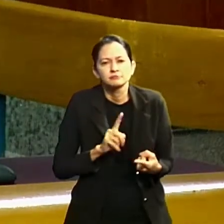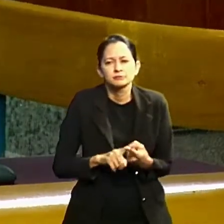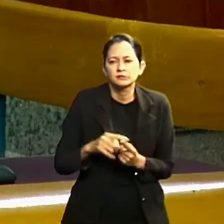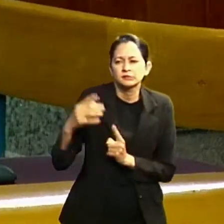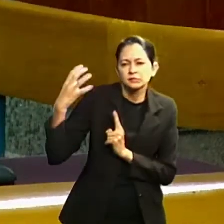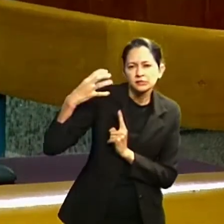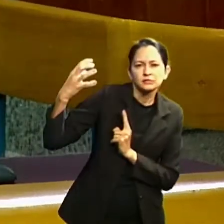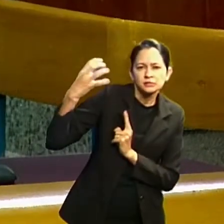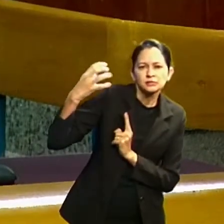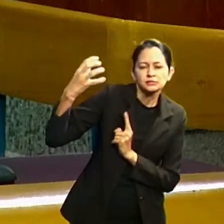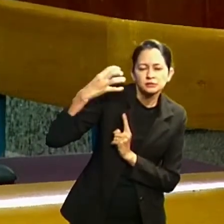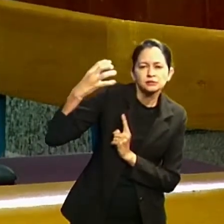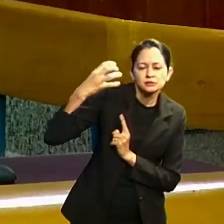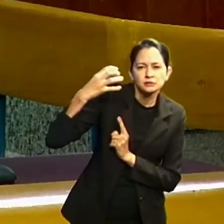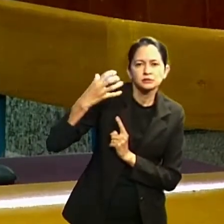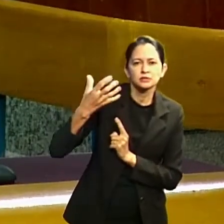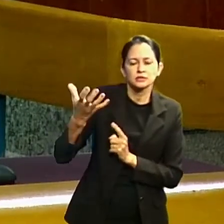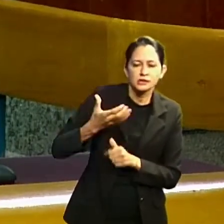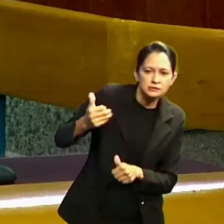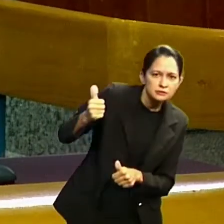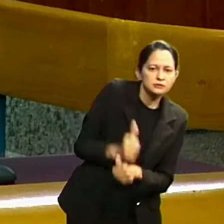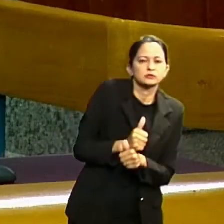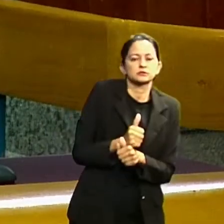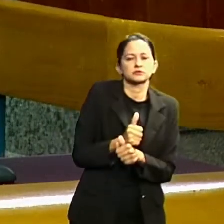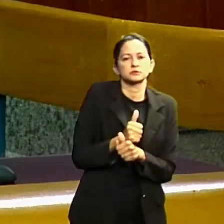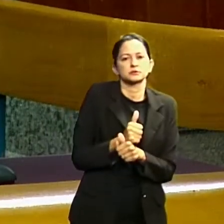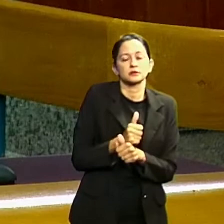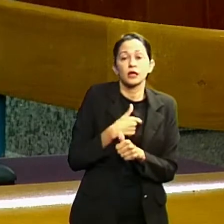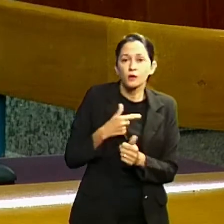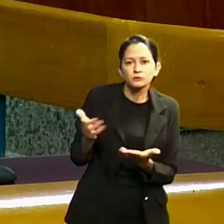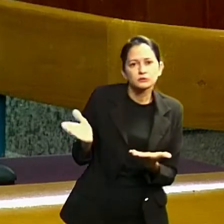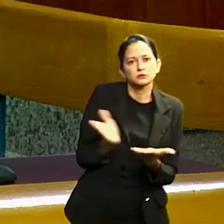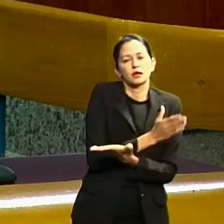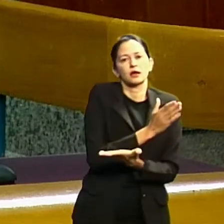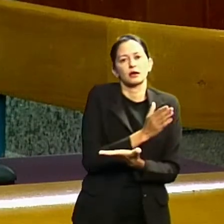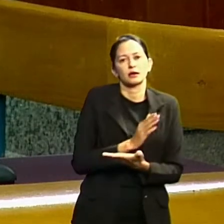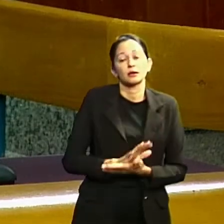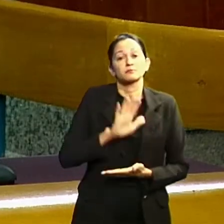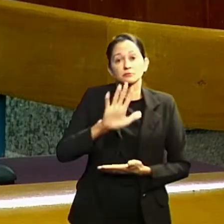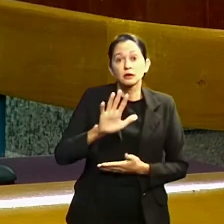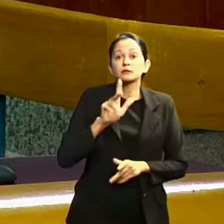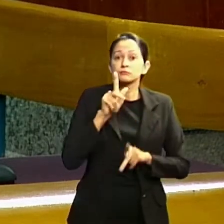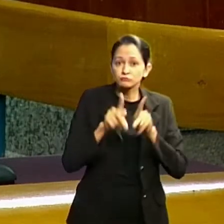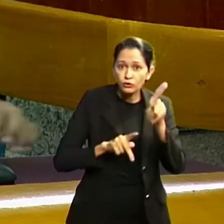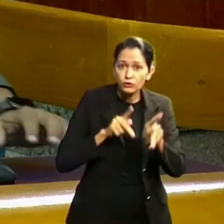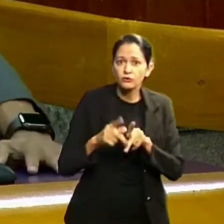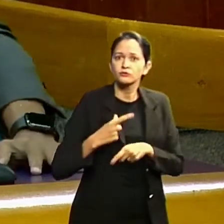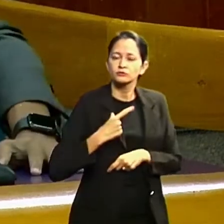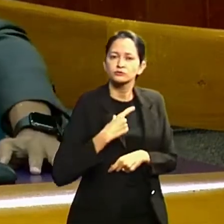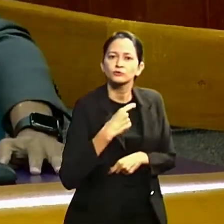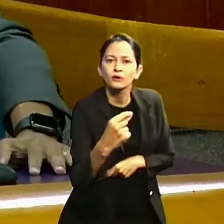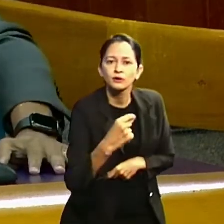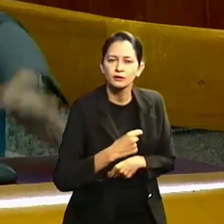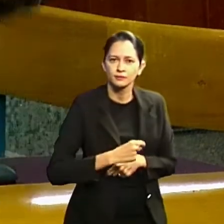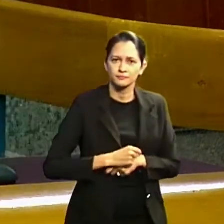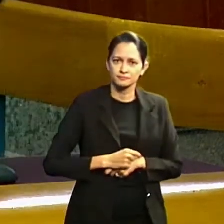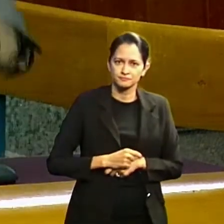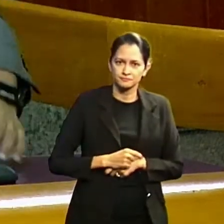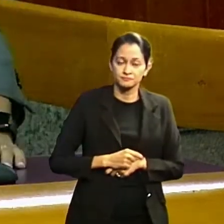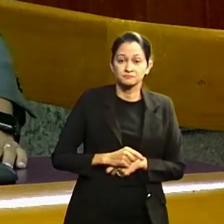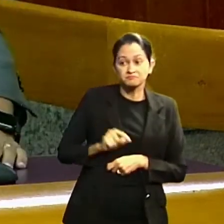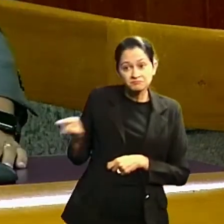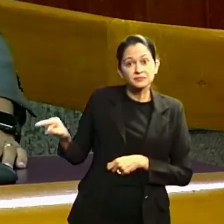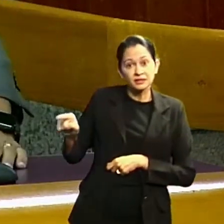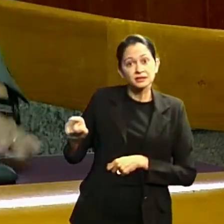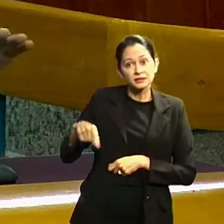tentando cooptar o mandato deste vereador que foi eleito pelo povo. Que ganhe no voto, vereador